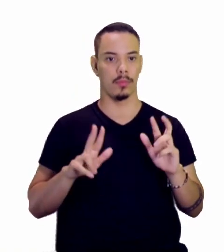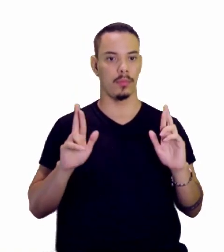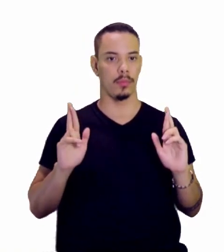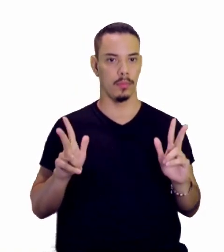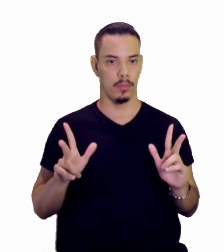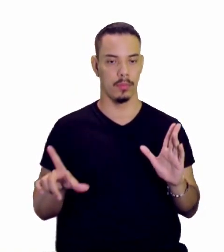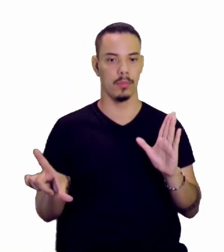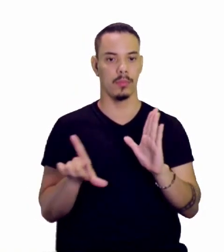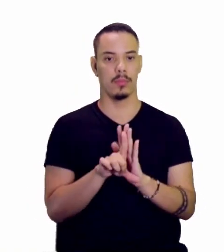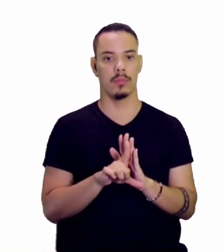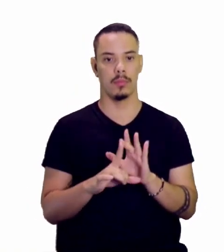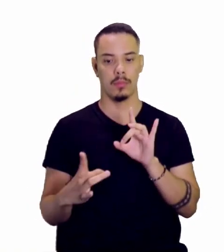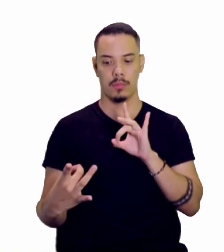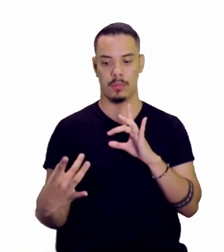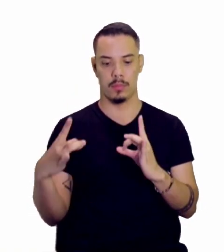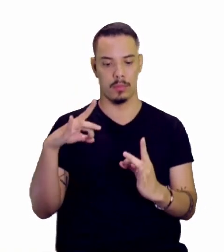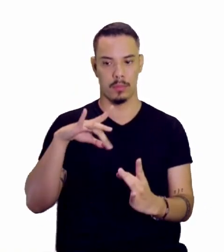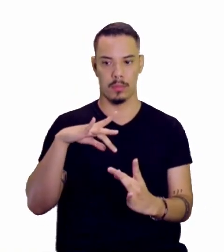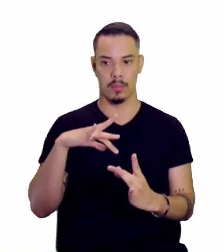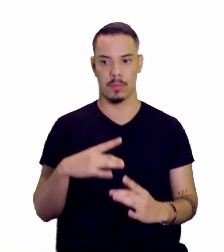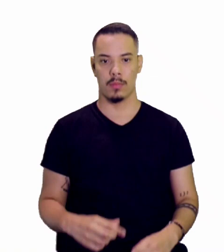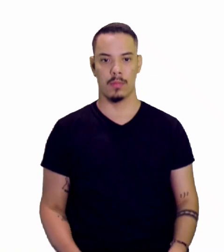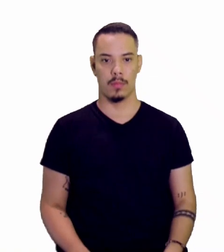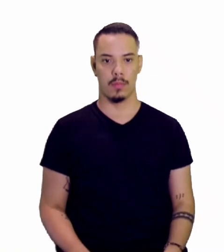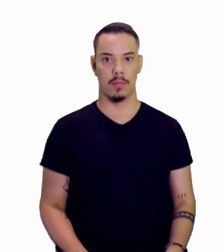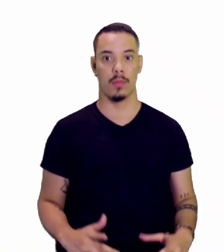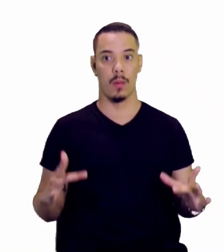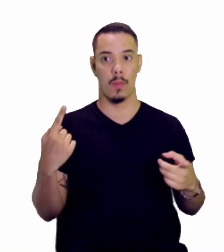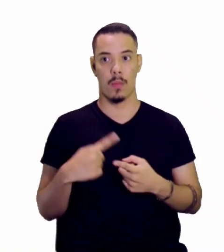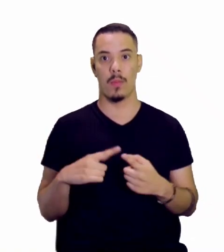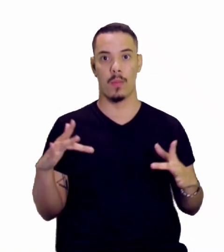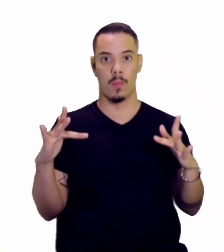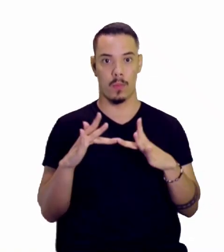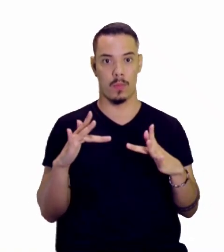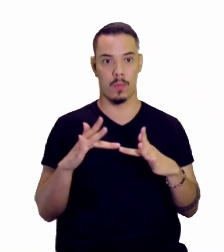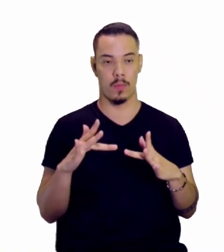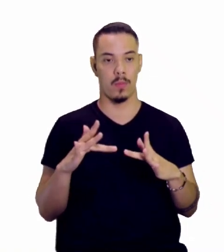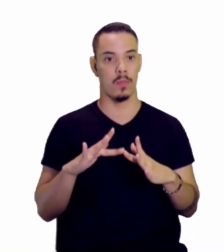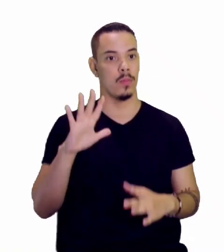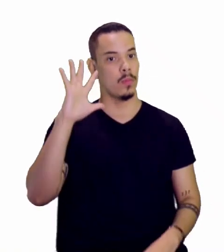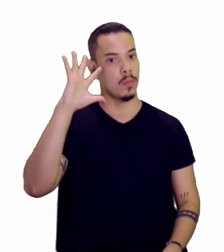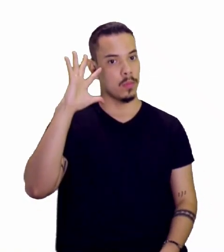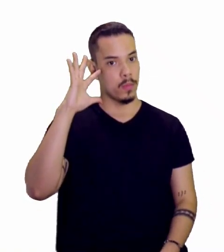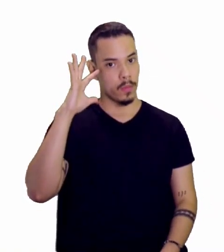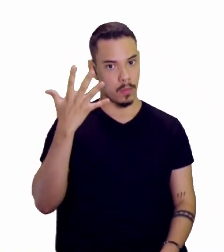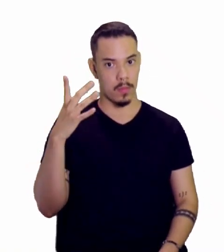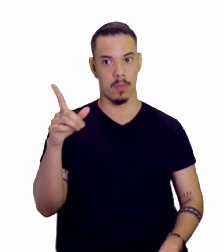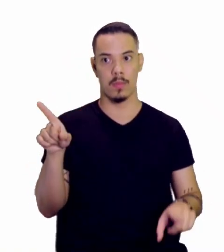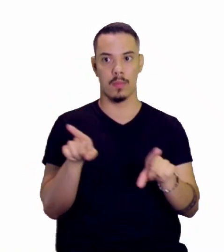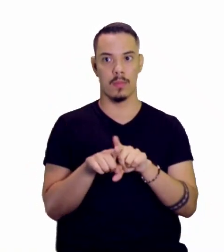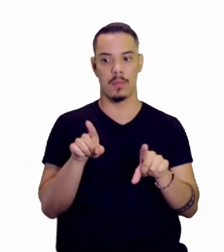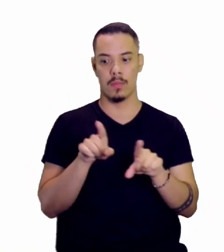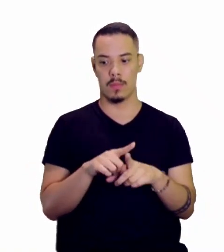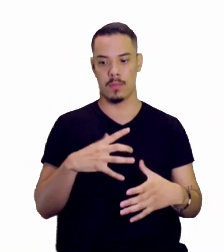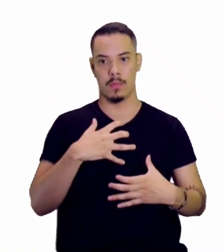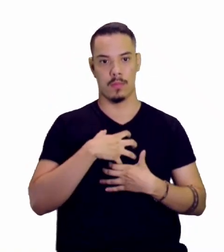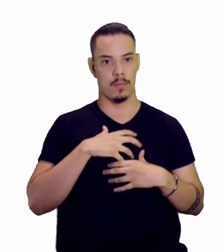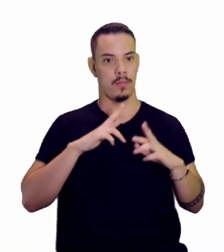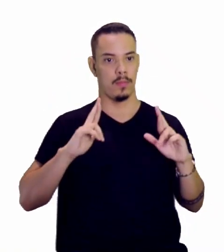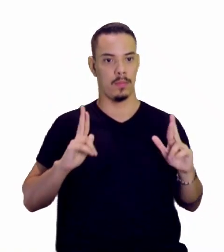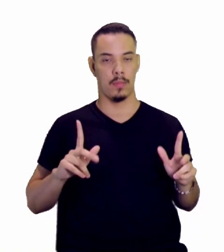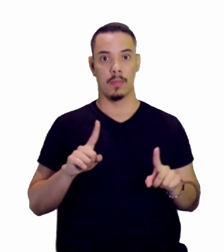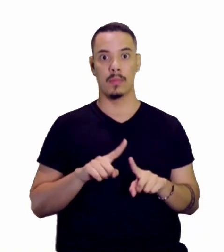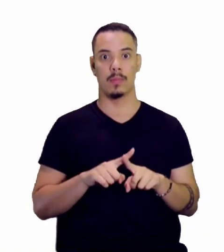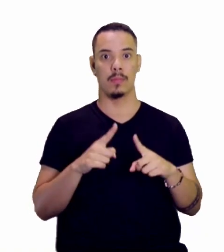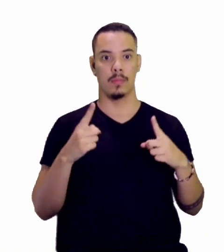reação. Porque, né, a força de contato, ação e reação, mesma natureza, sentidos opostos. Mas aqui,